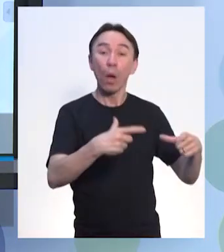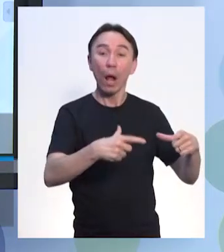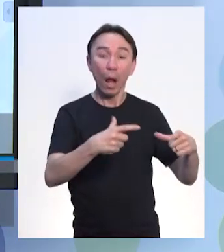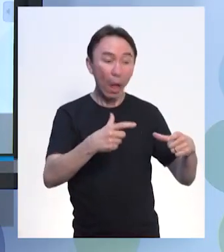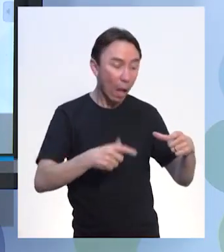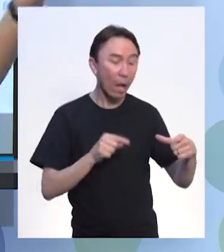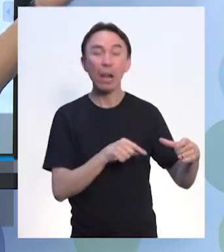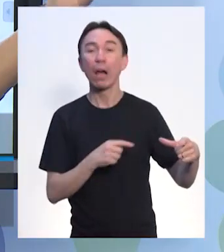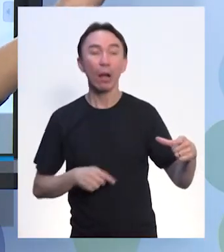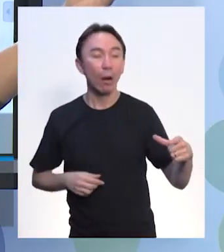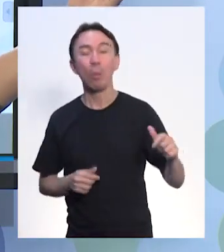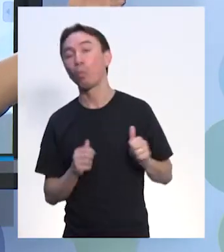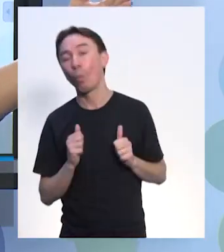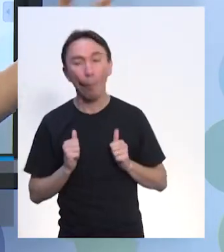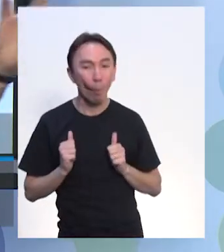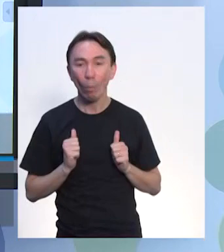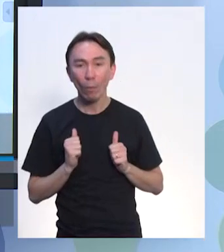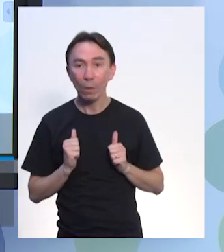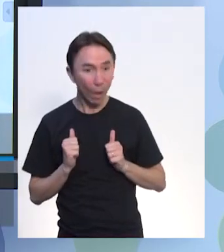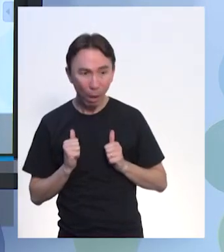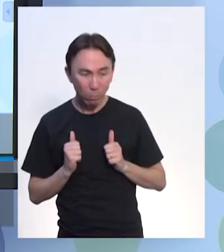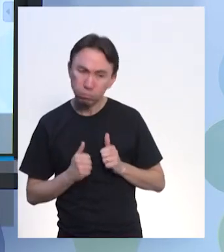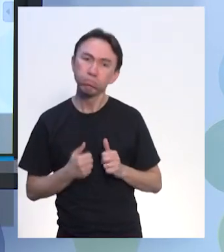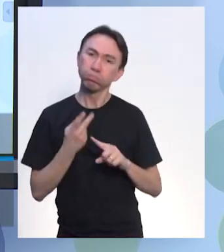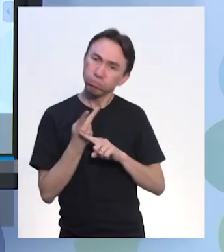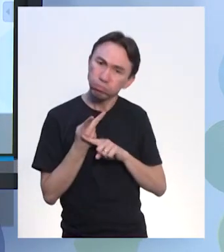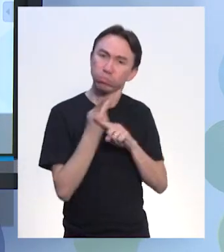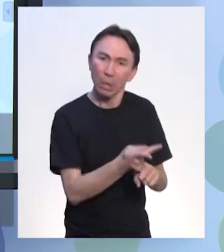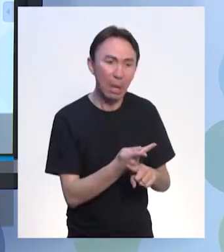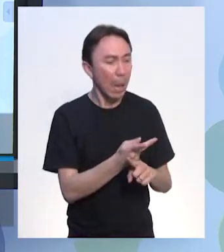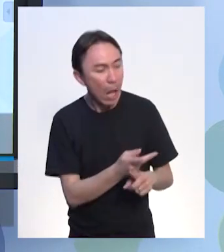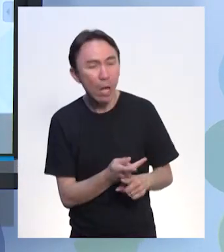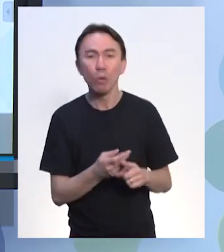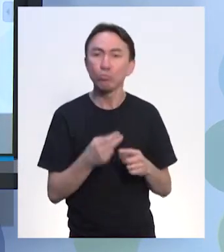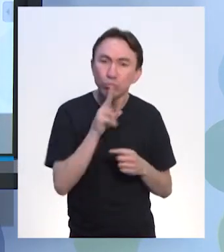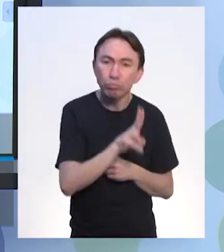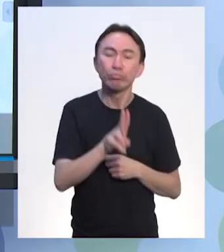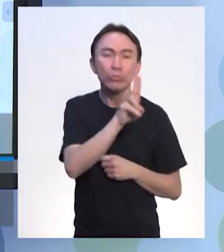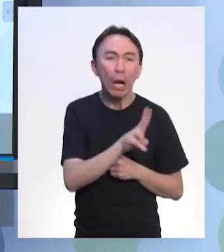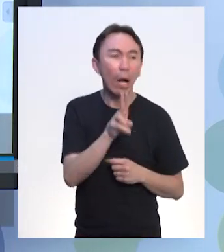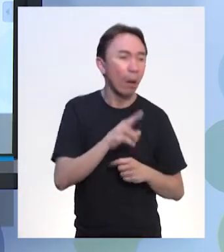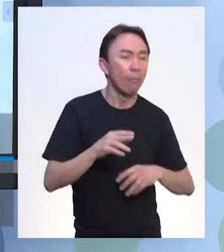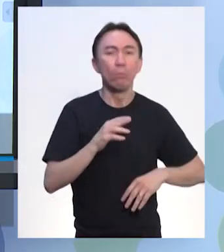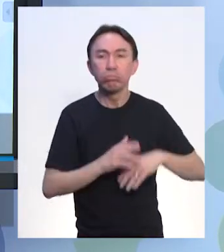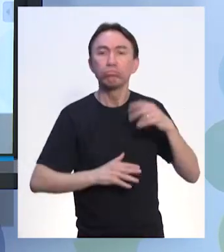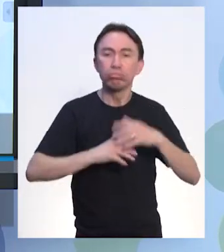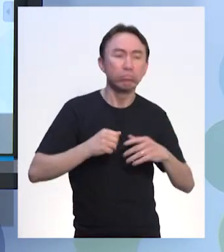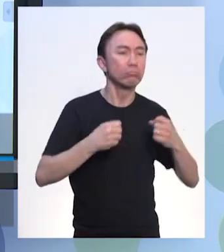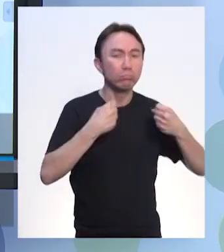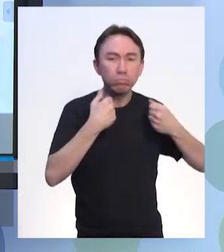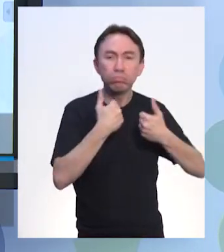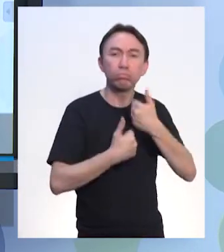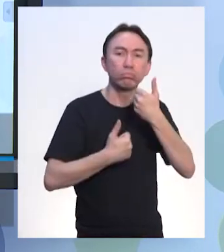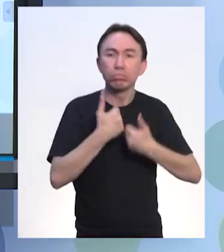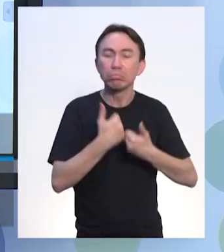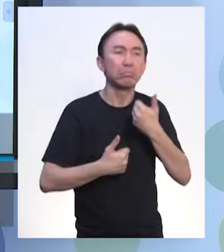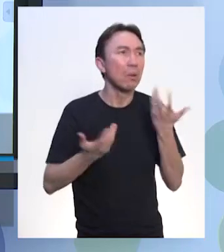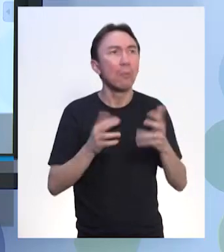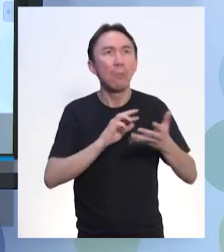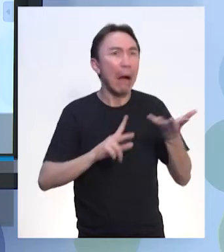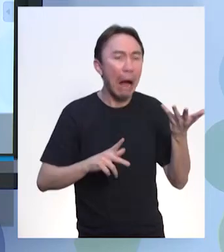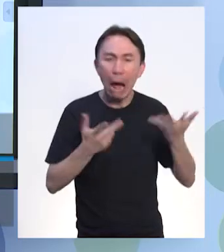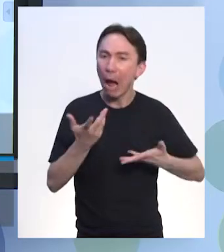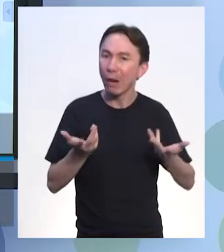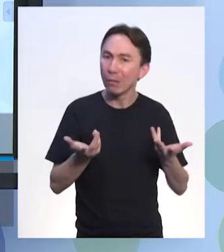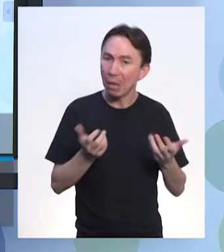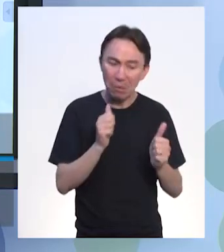gente evita o sedentarismo, não é, Juliana? Então, assim, a gente sabe que tem gente que fala, eu não gosto, eu não quero. De repente, essa